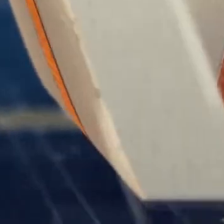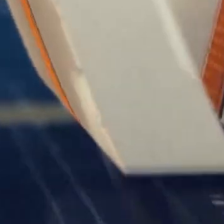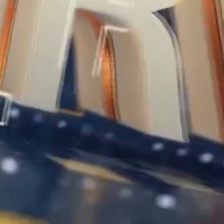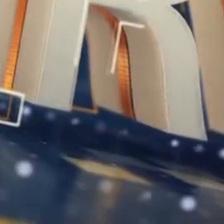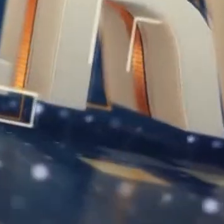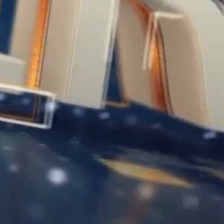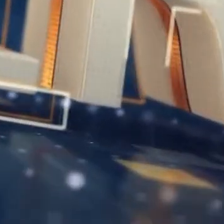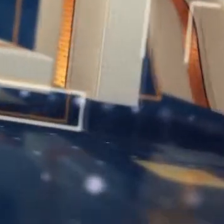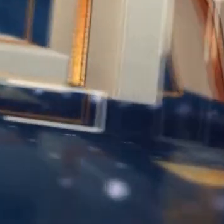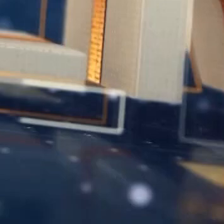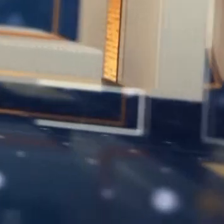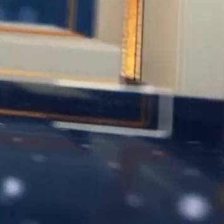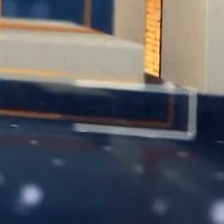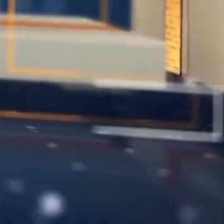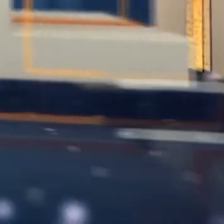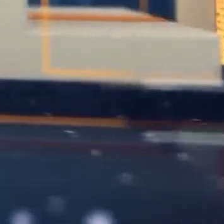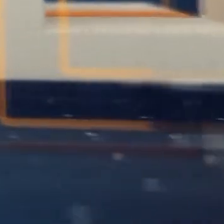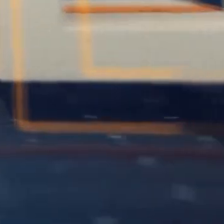papel